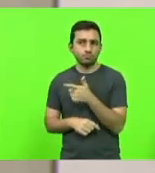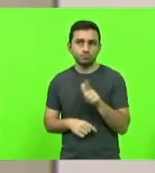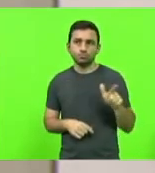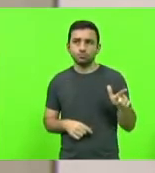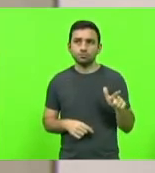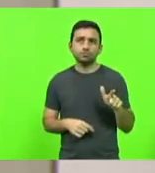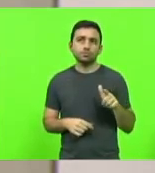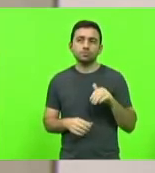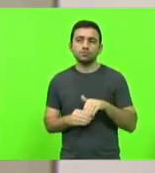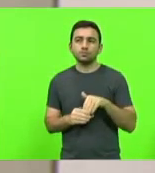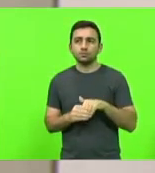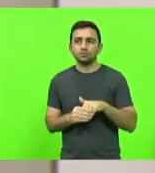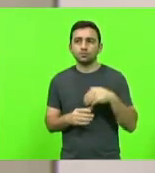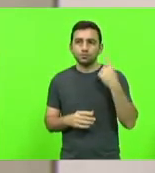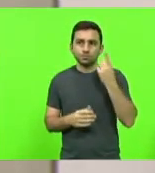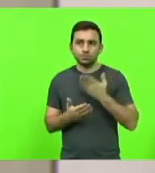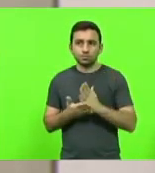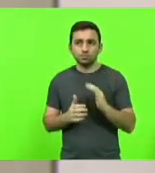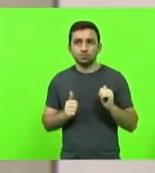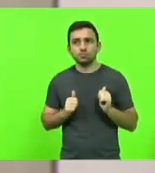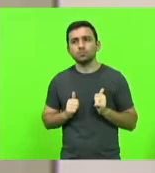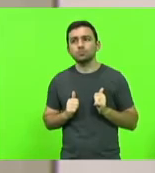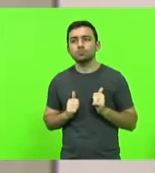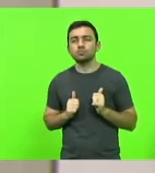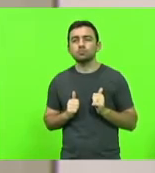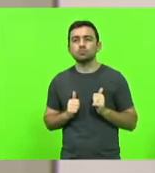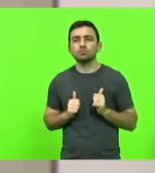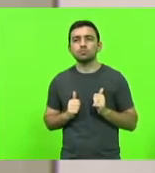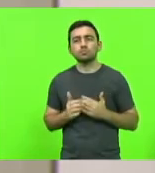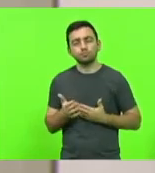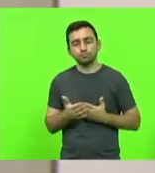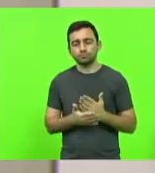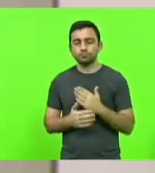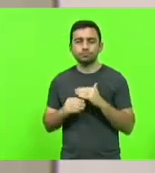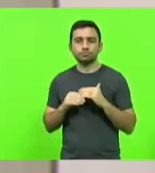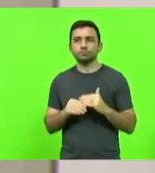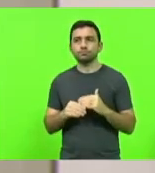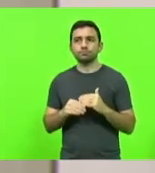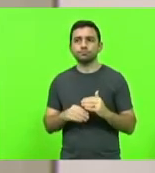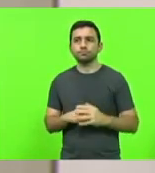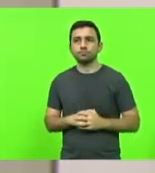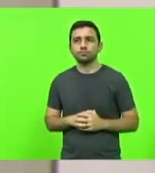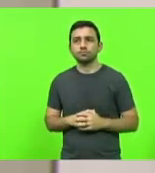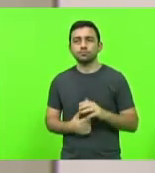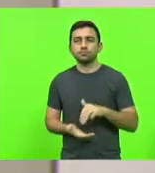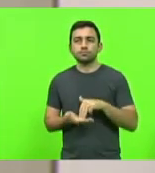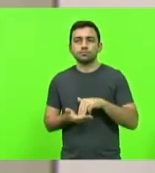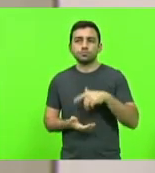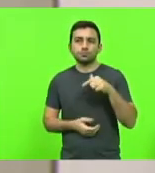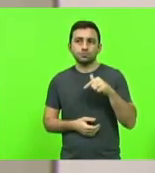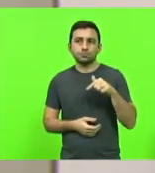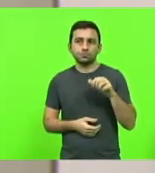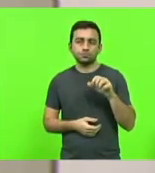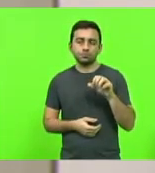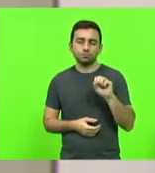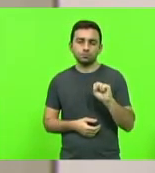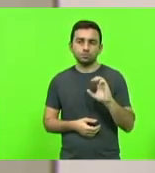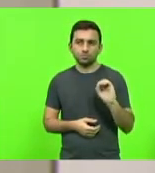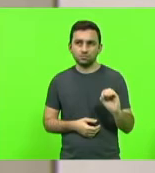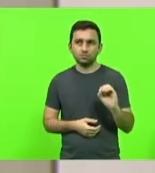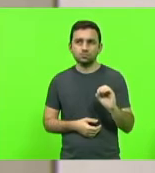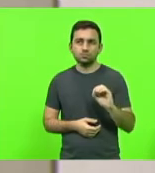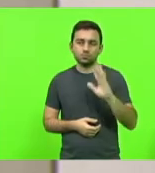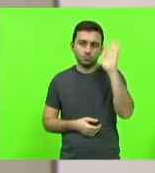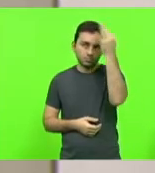em votação, deputados que aprovam permaneçam como se encontram. Aprovado por unanimidade. Moção 780, autor deputado Fabiano da